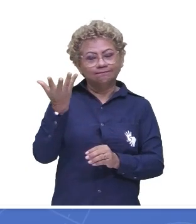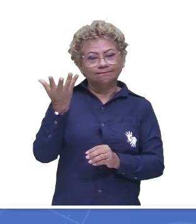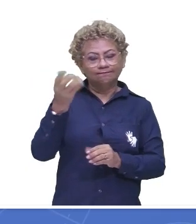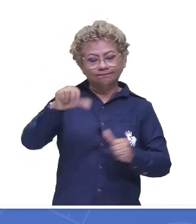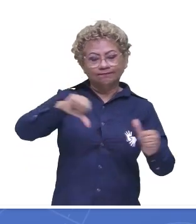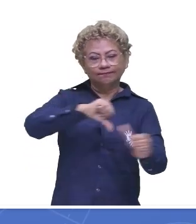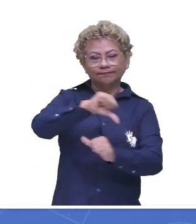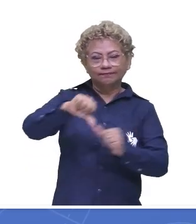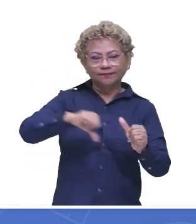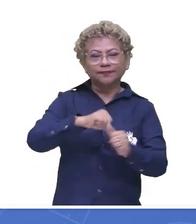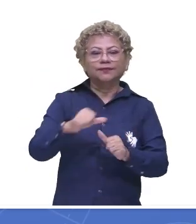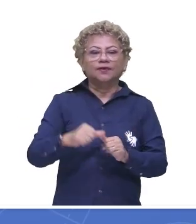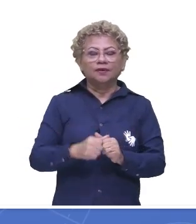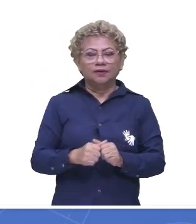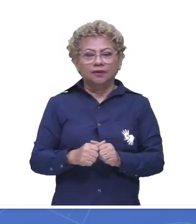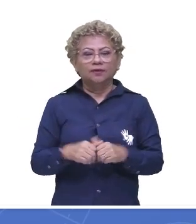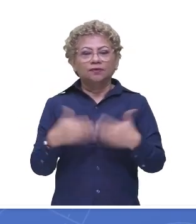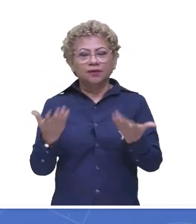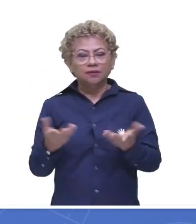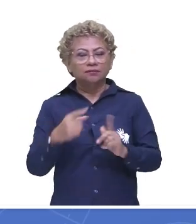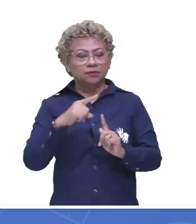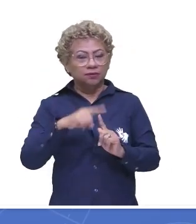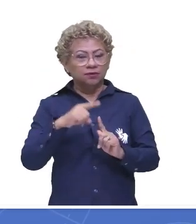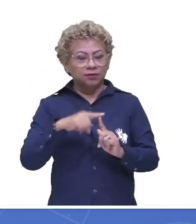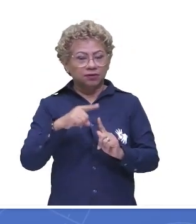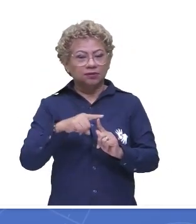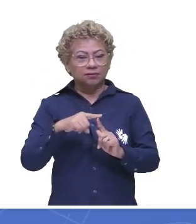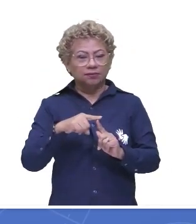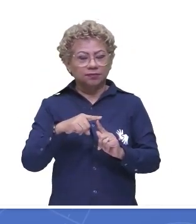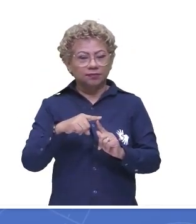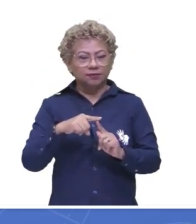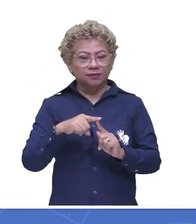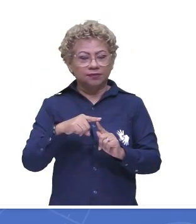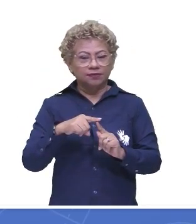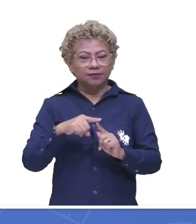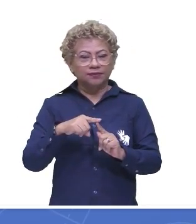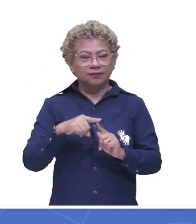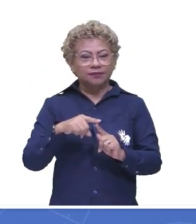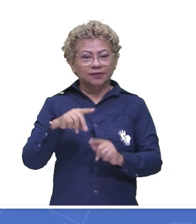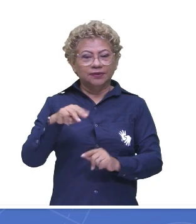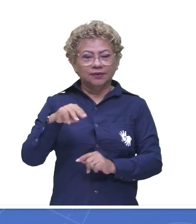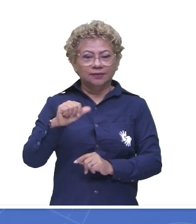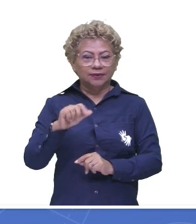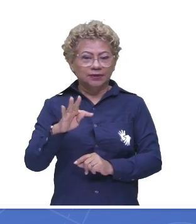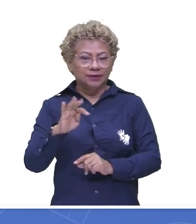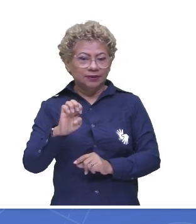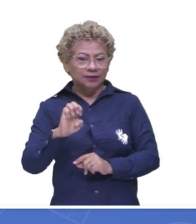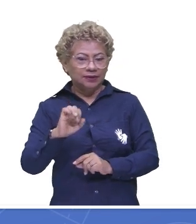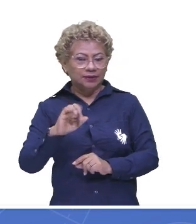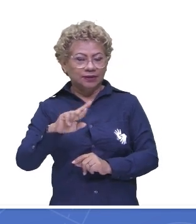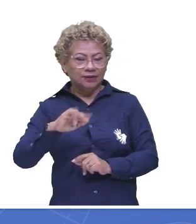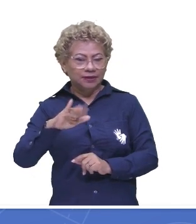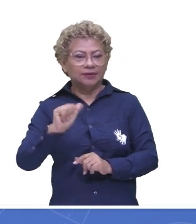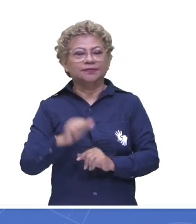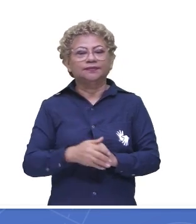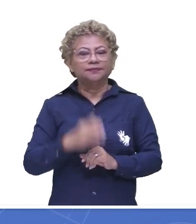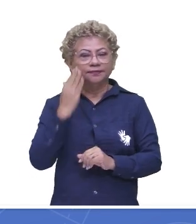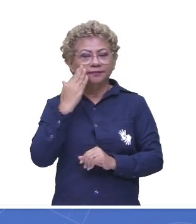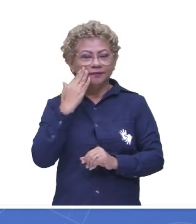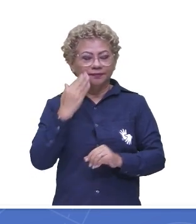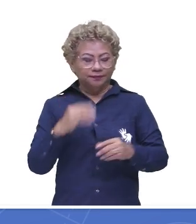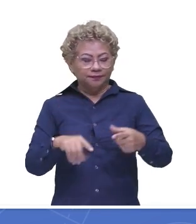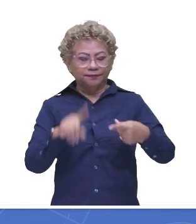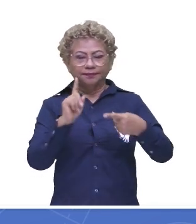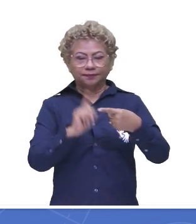Primeiro, nós temos que saber quais são os estados físicos da matéria. Então, vamos ver quais são os estados físicos da matéria. Veja só. Nós temos aí três